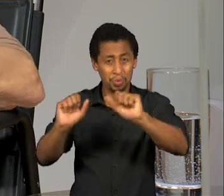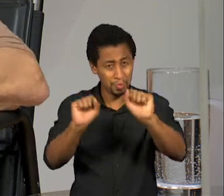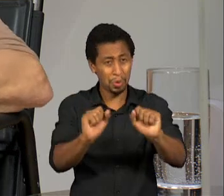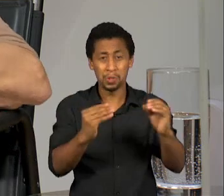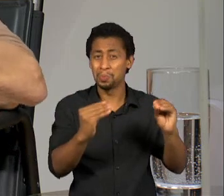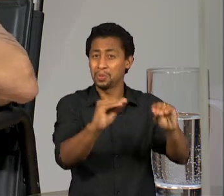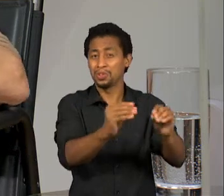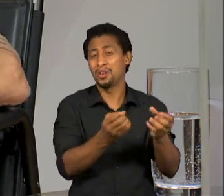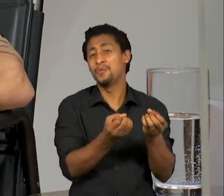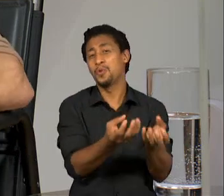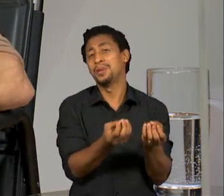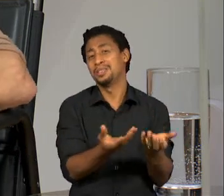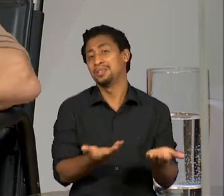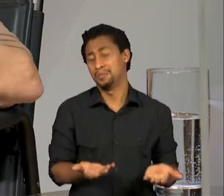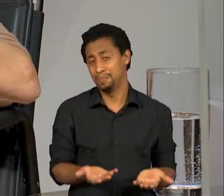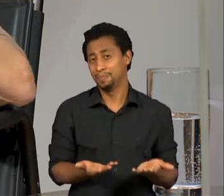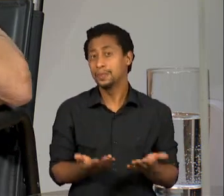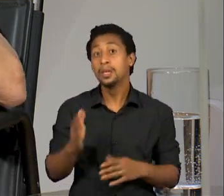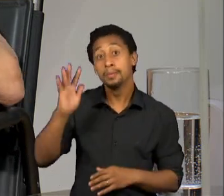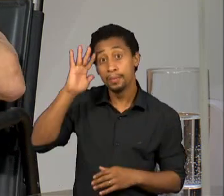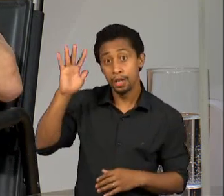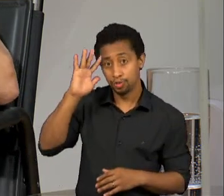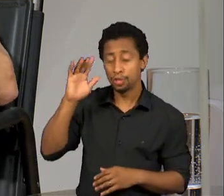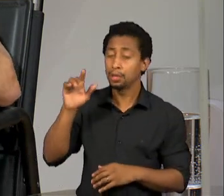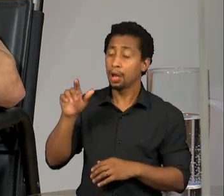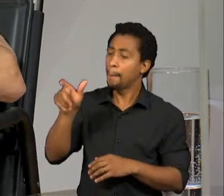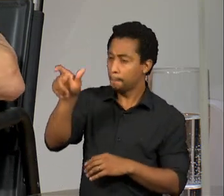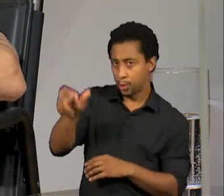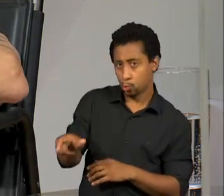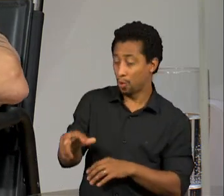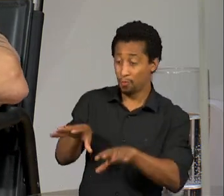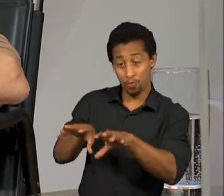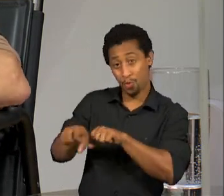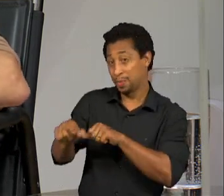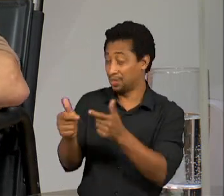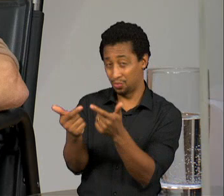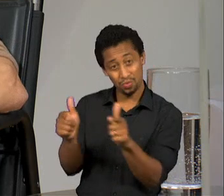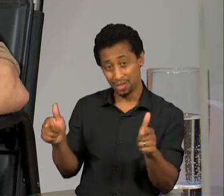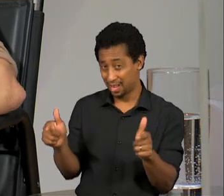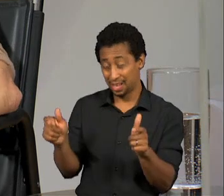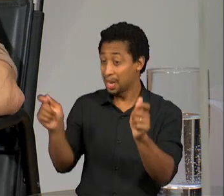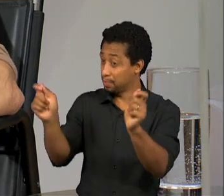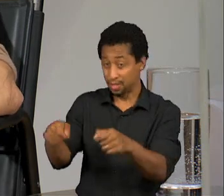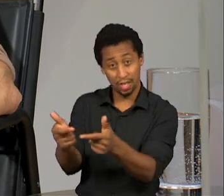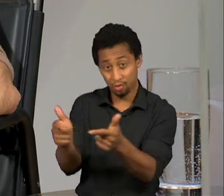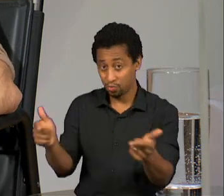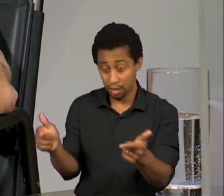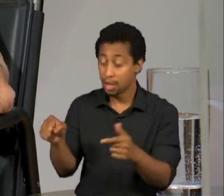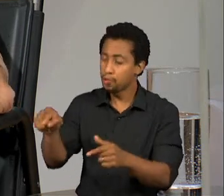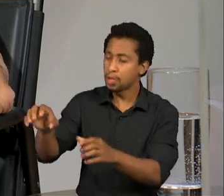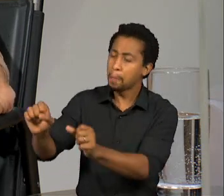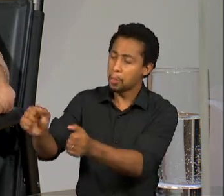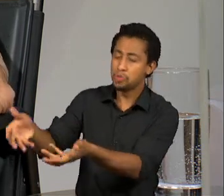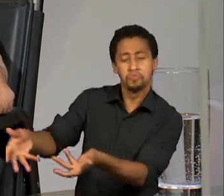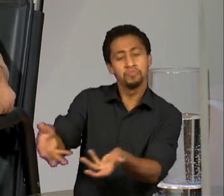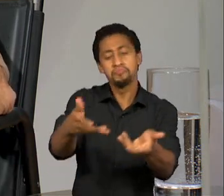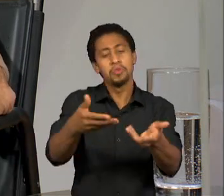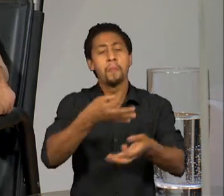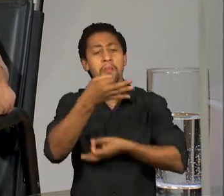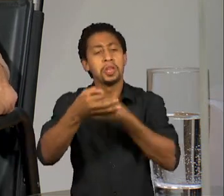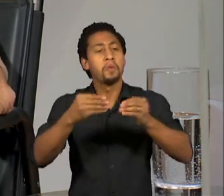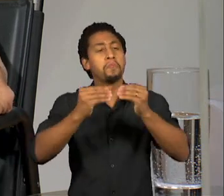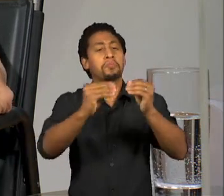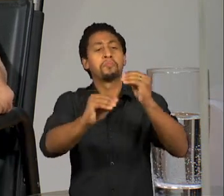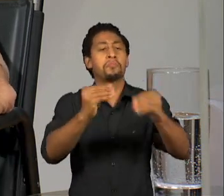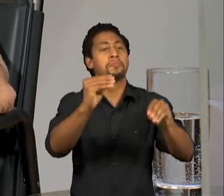que não sabe medir quais são as consequências daquela palavra. Então, nós vivemos num mundo